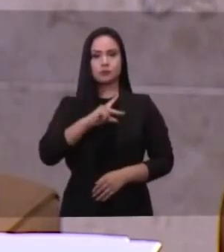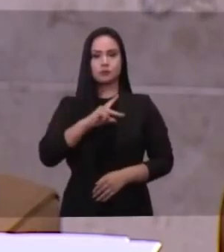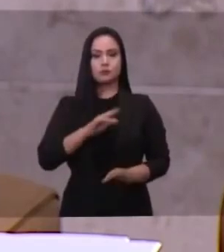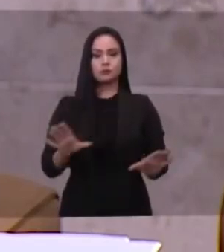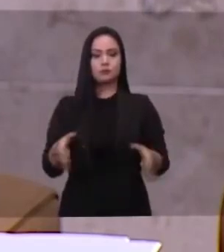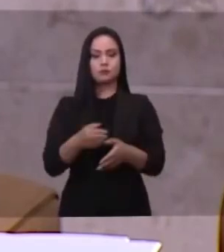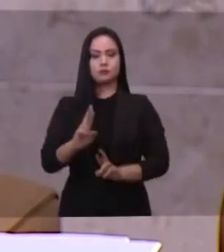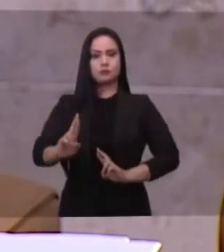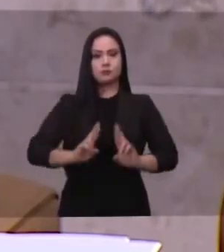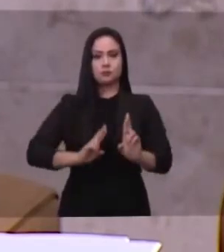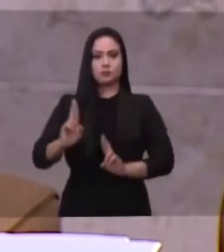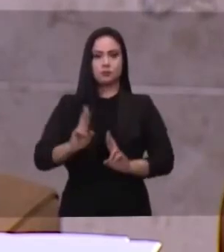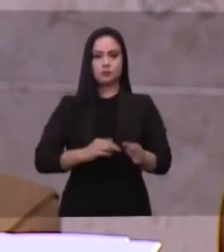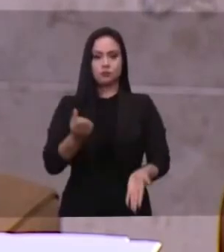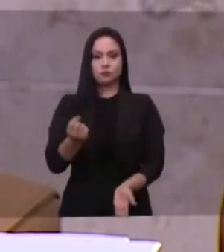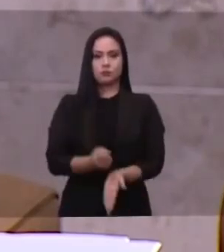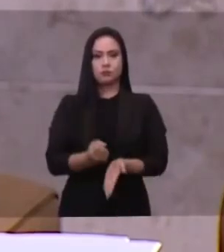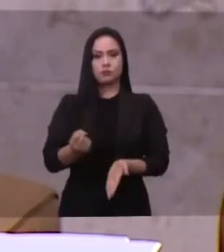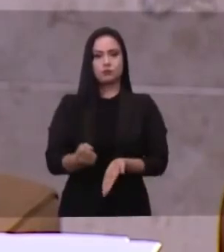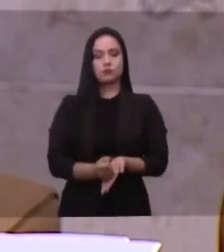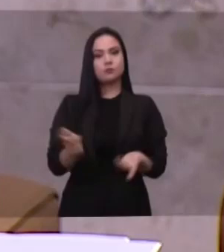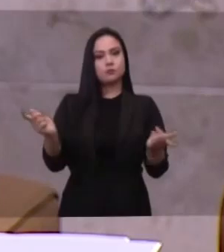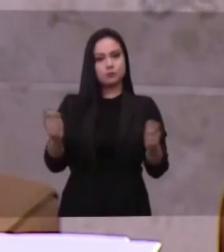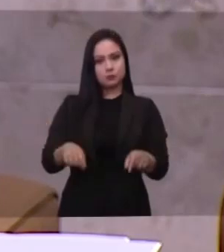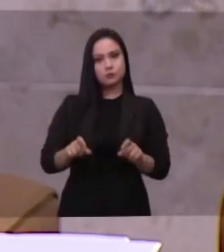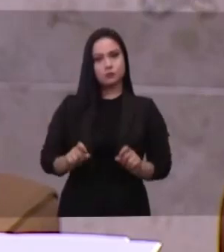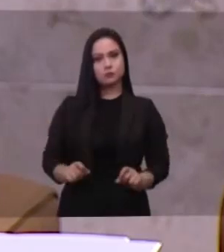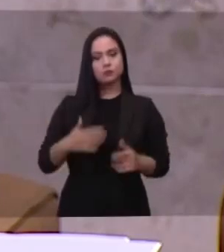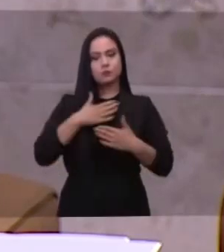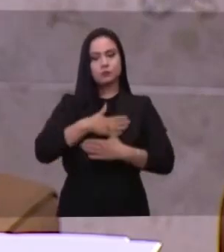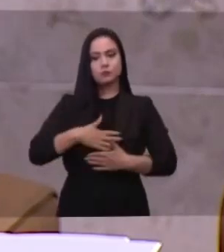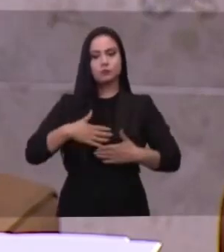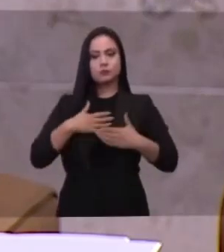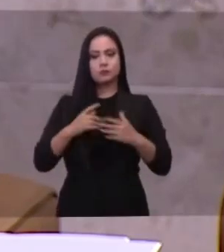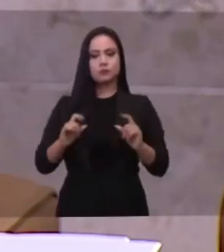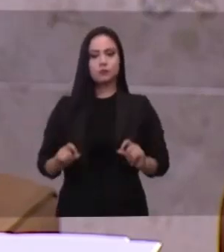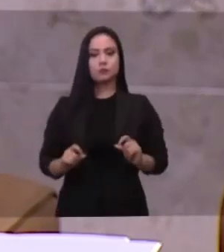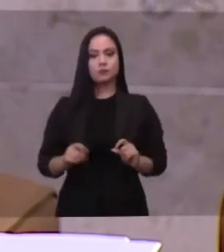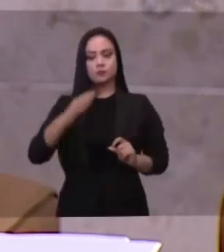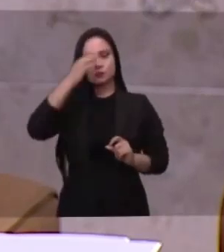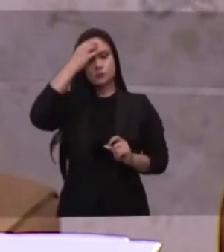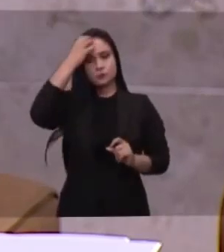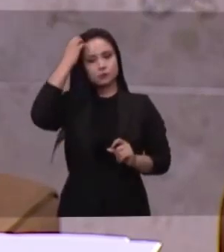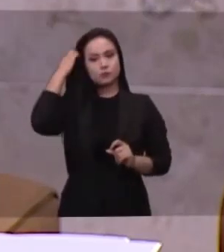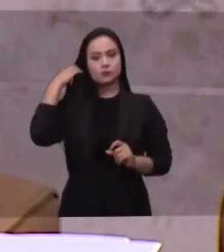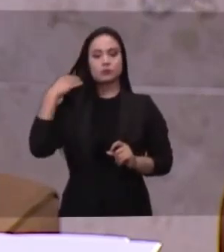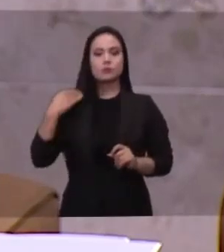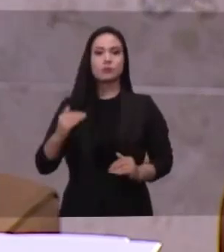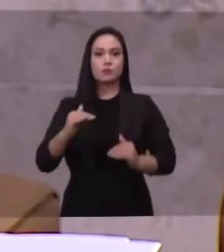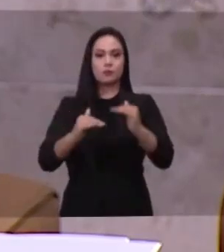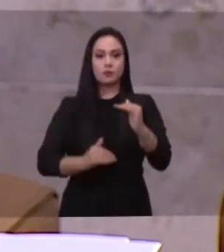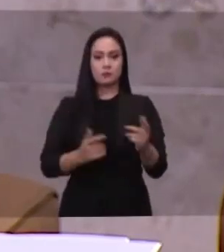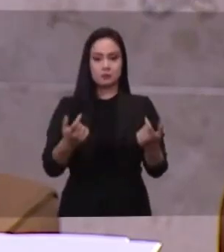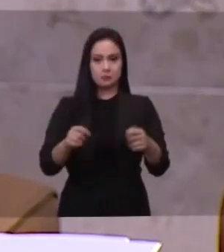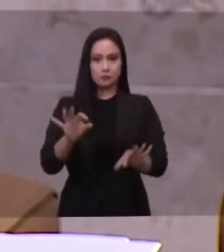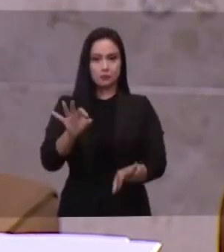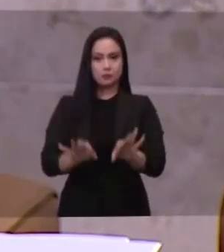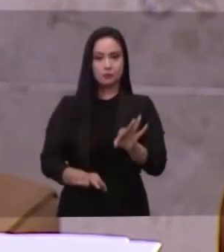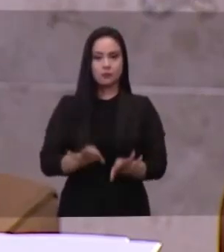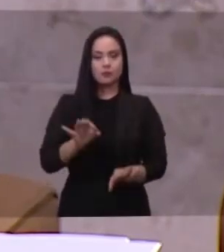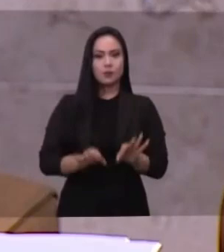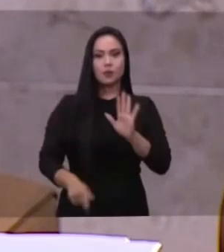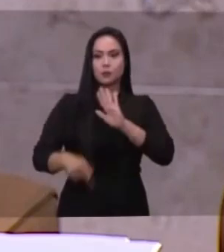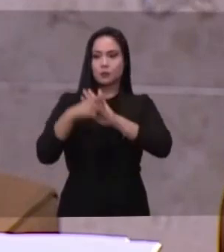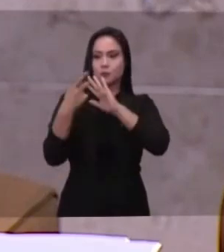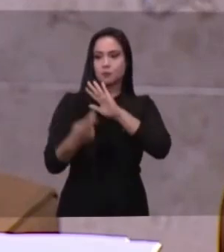na relação contratual, a possibilidade de satisfazer, sem a devida propositura de demanda judicial, sua